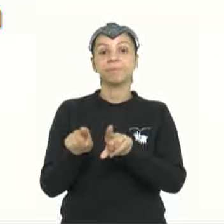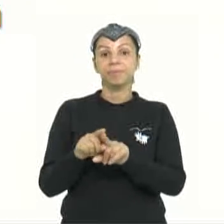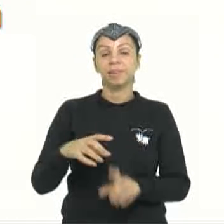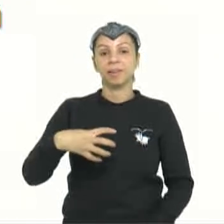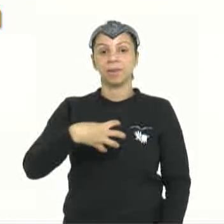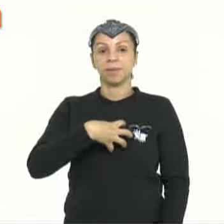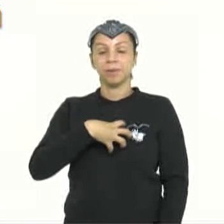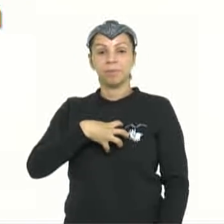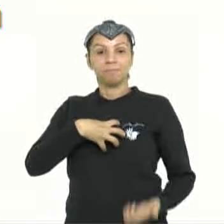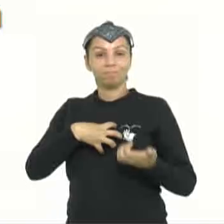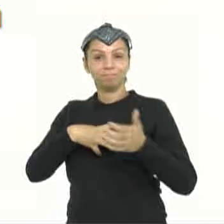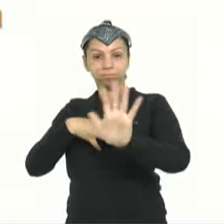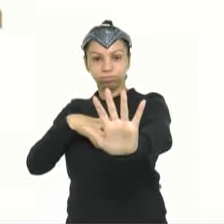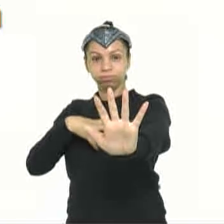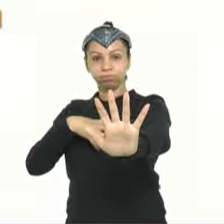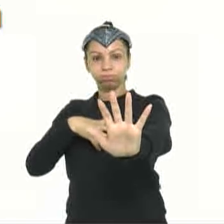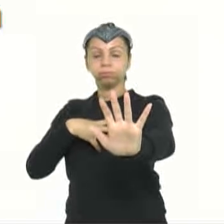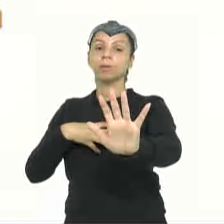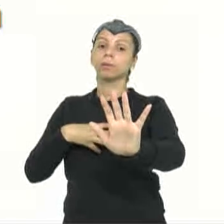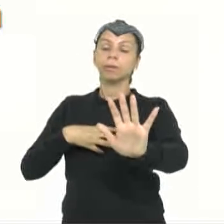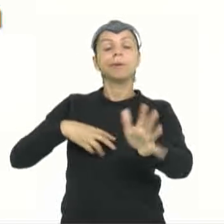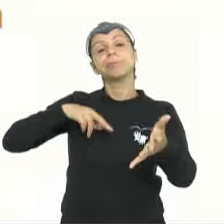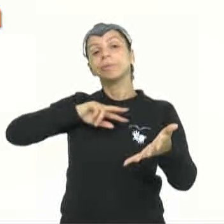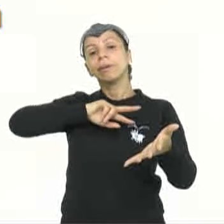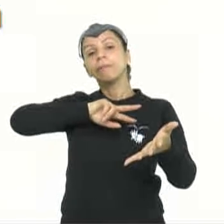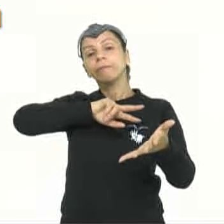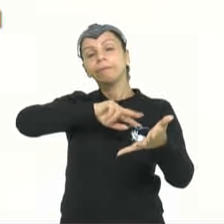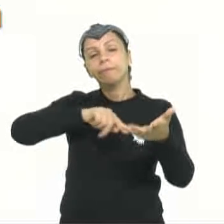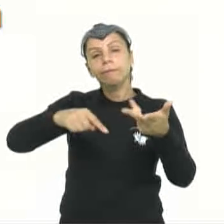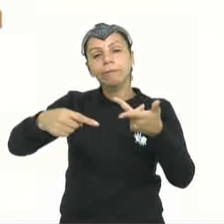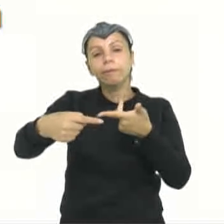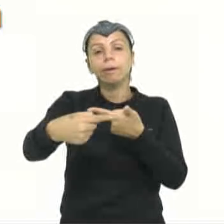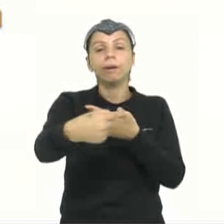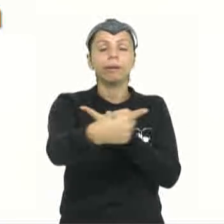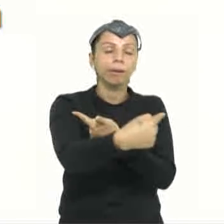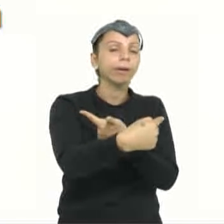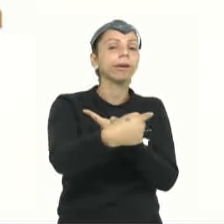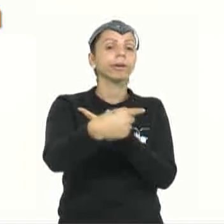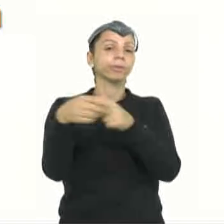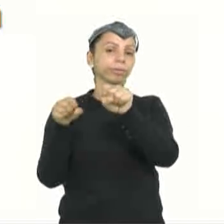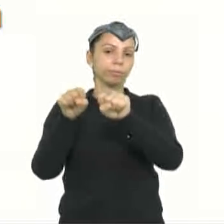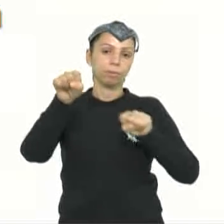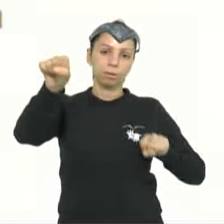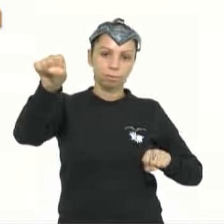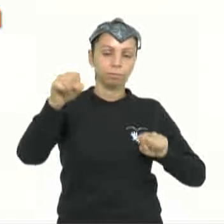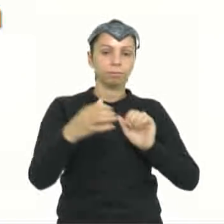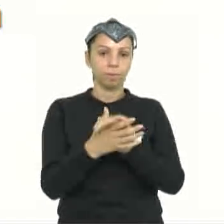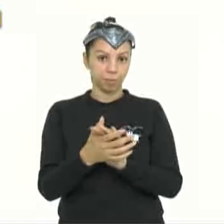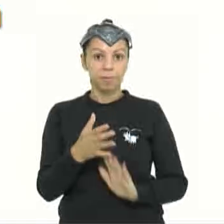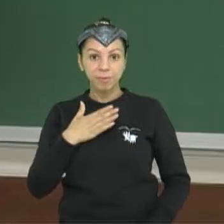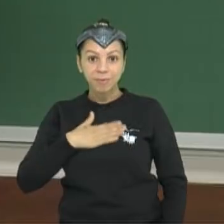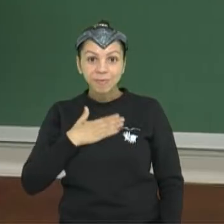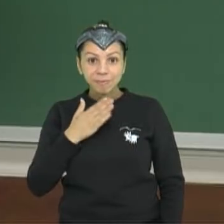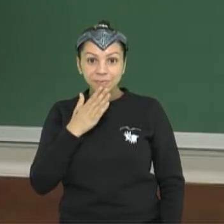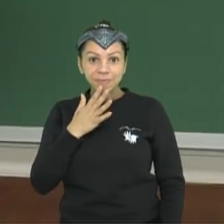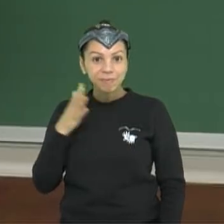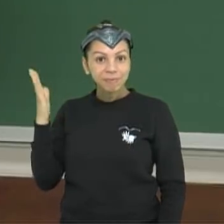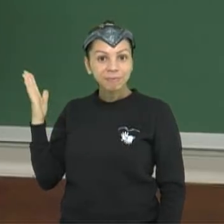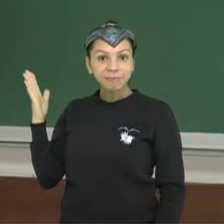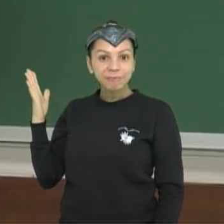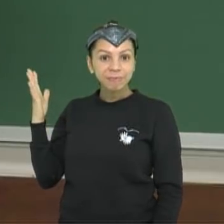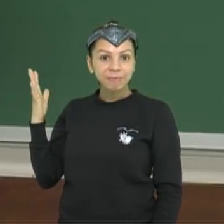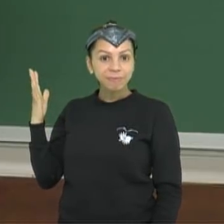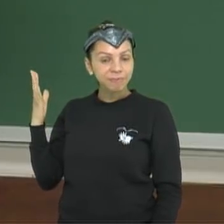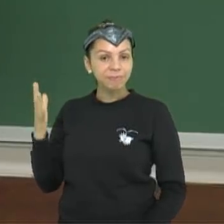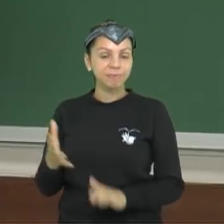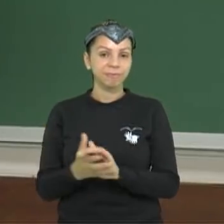Ferro aqui, né? Então tem muitos super-heróis. Bacana. Você gosta de algum desses?